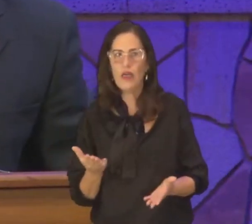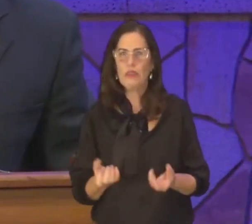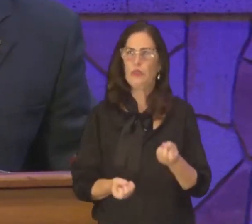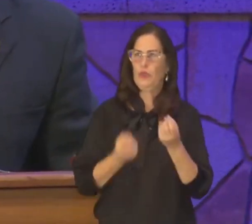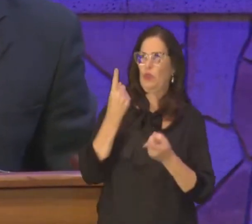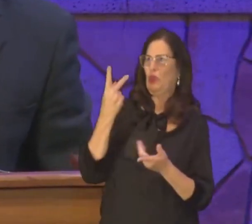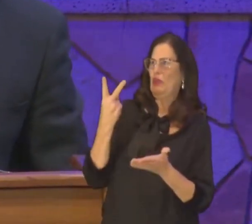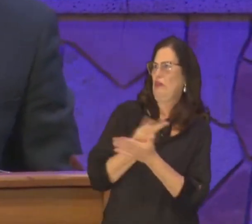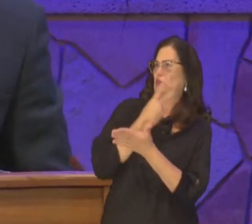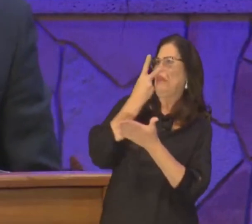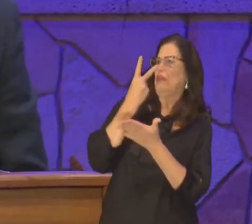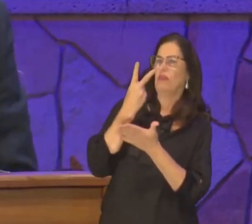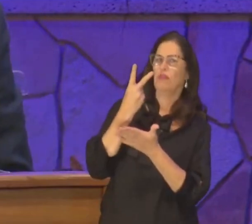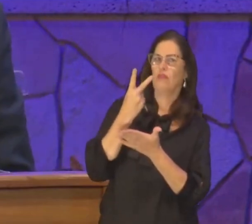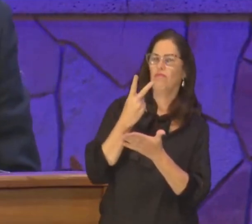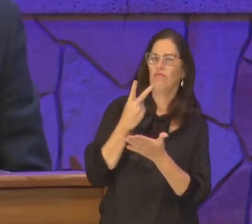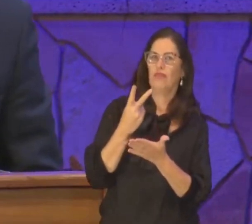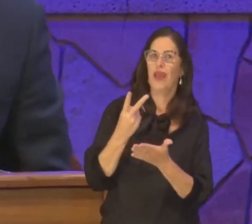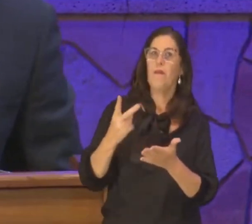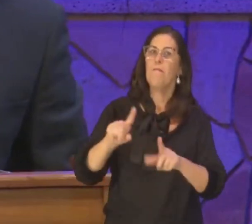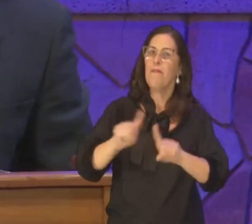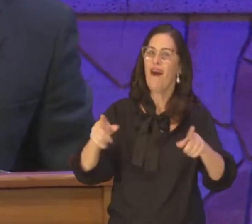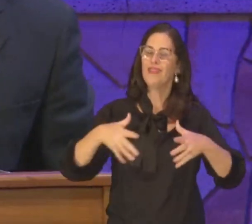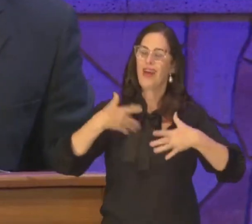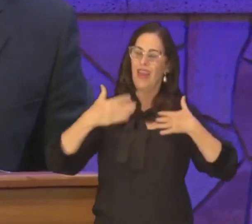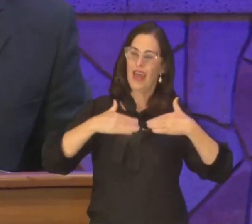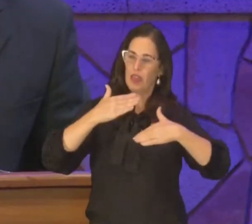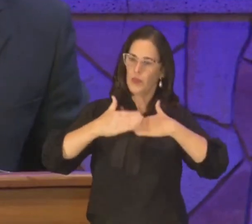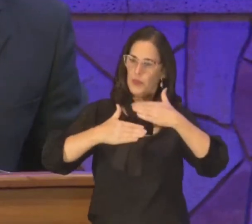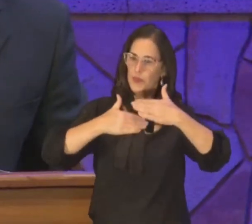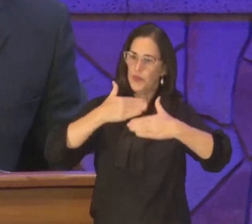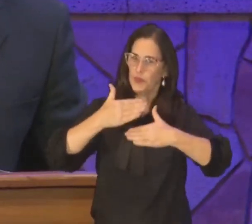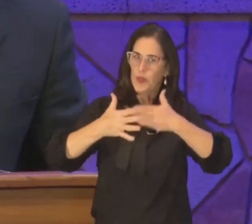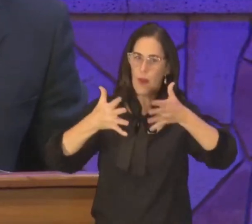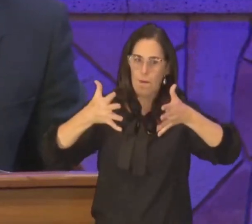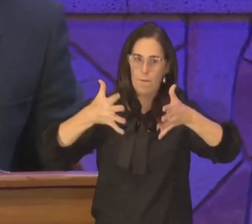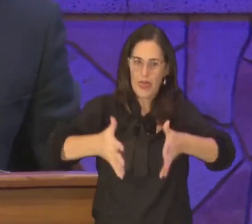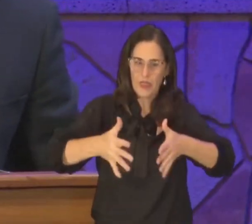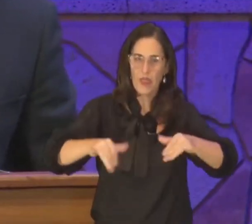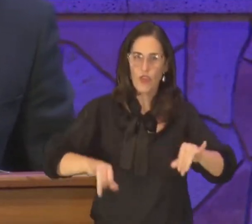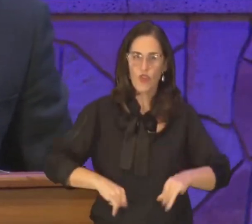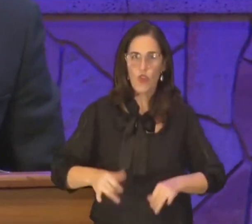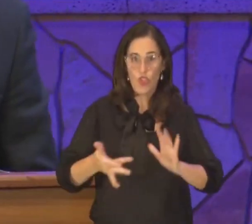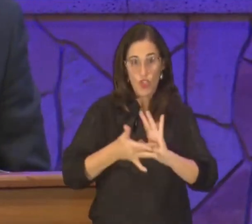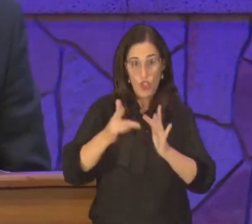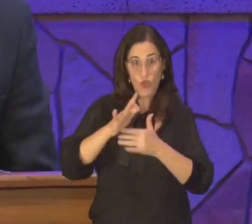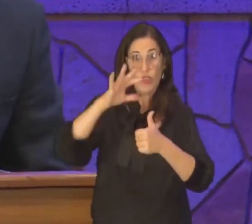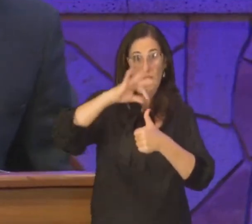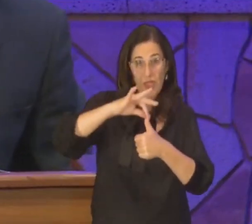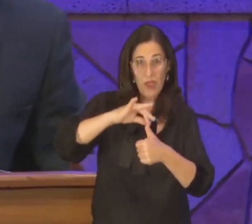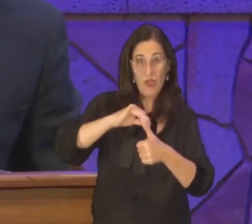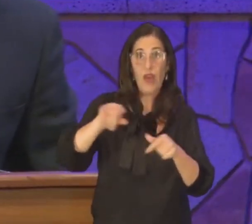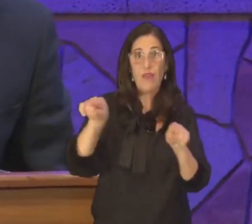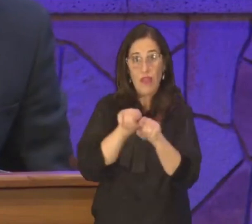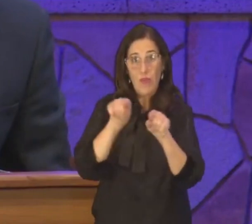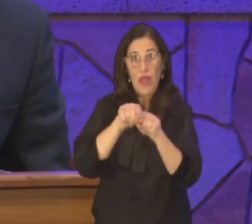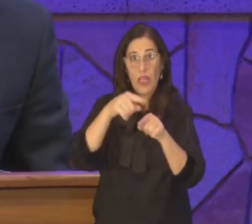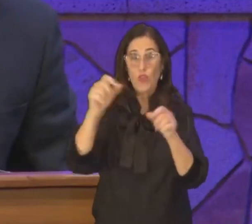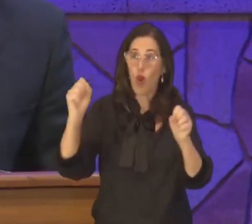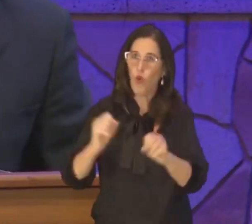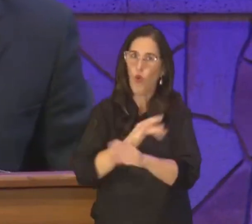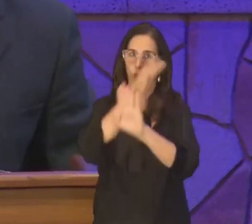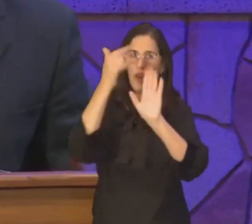estivesse acontecendo. Mas alegrem-se à medida que participam dos sofrimentos de Cristo, para que também, quando a sua glória